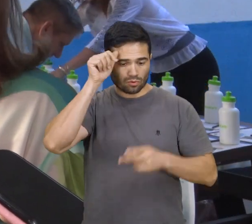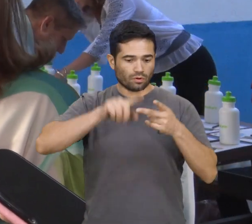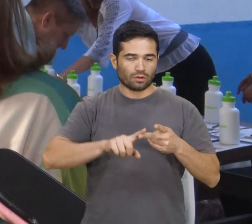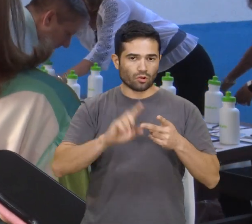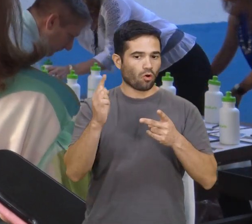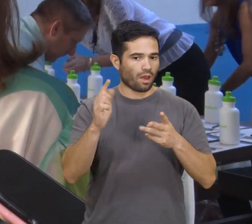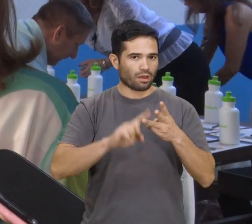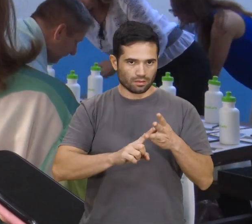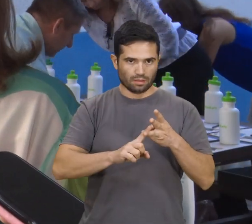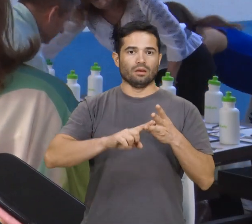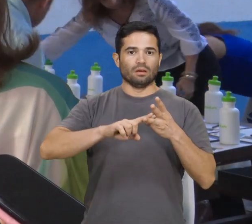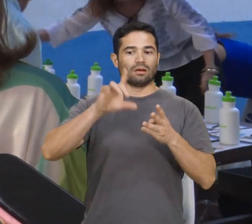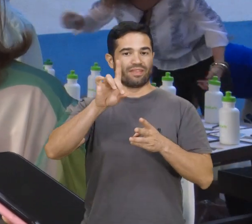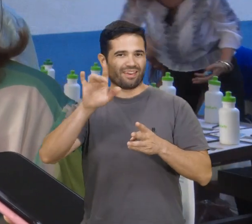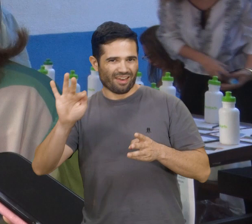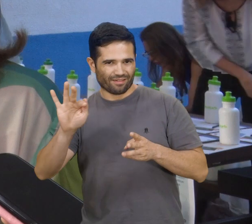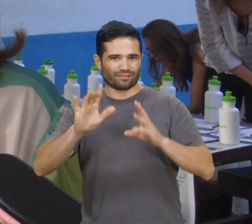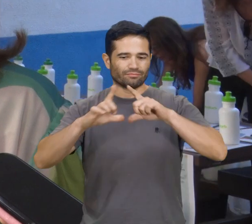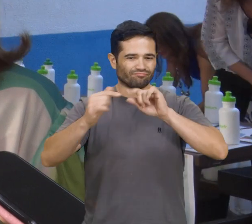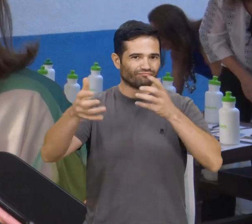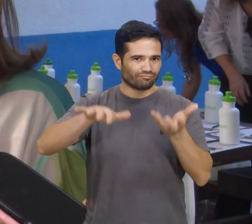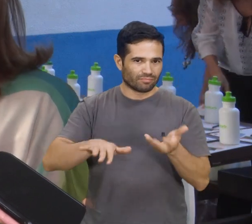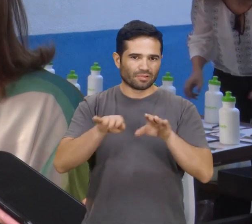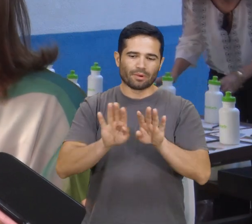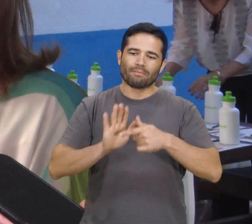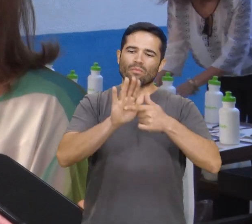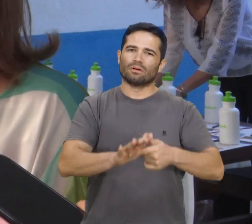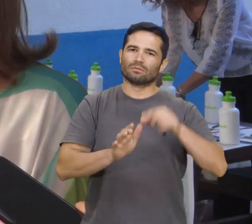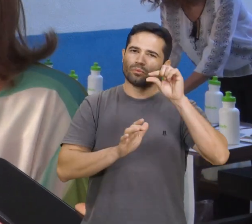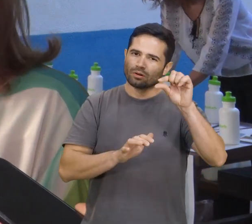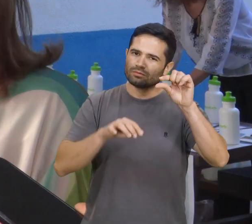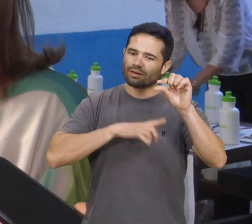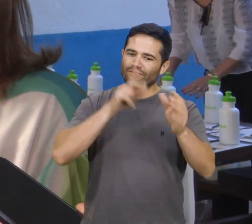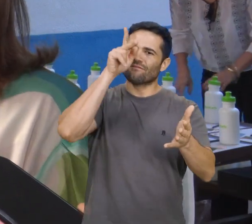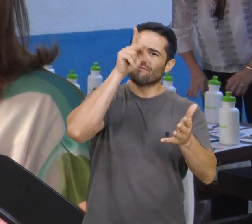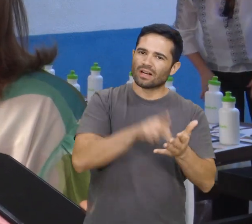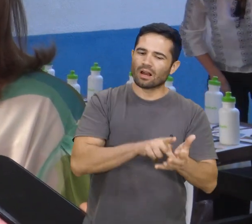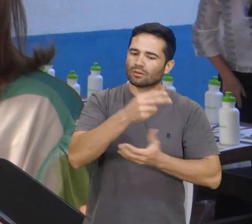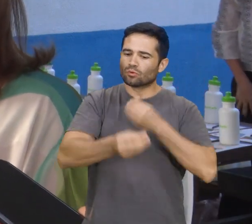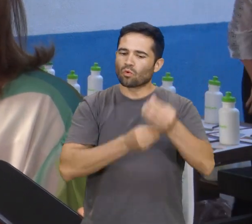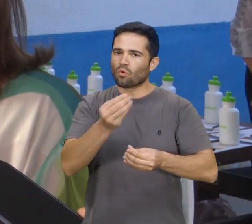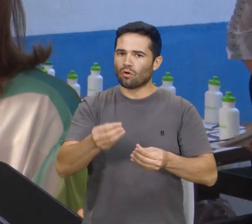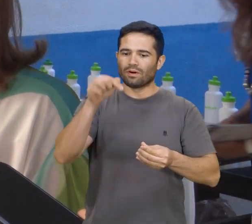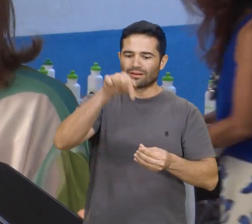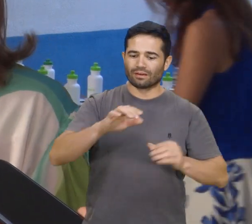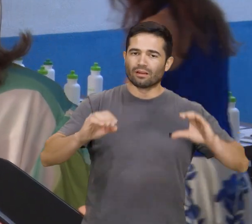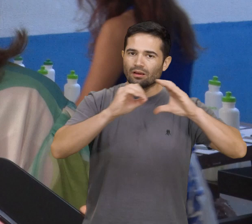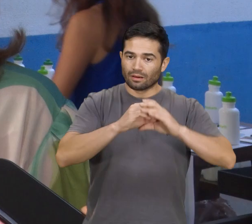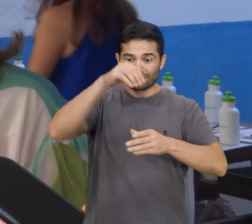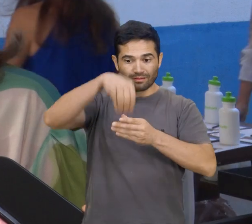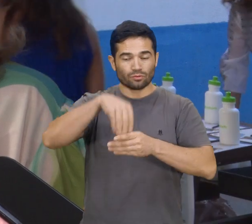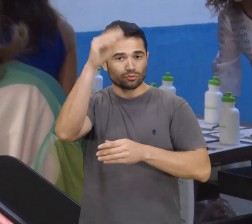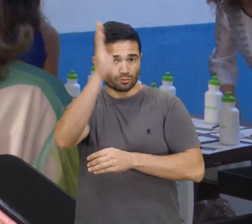Grosso, Goiás e Distrito Federal. Assim a gente traz um pouquinho a realidade, né, da região Centro-Oeste, dentro do